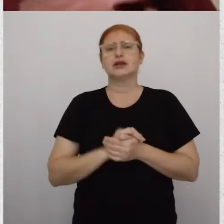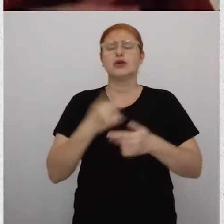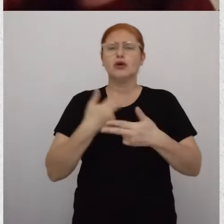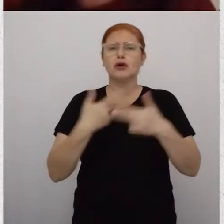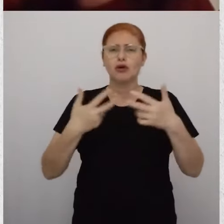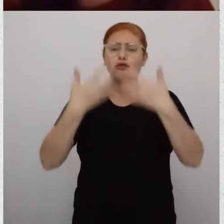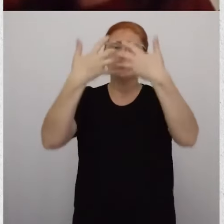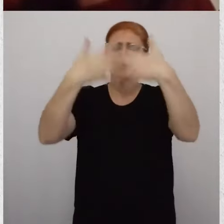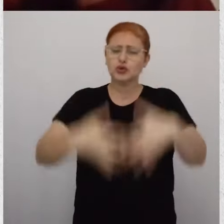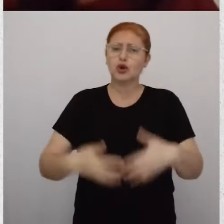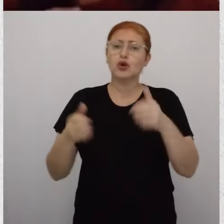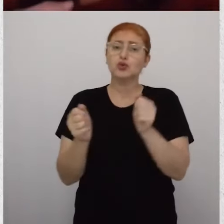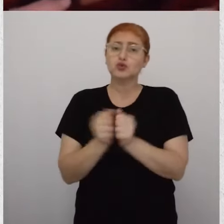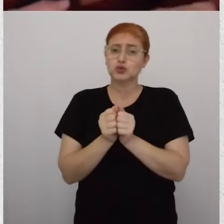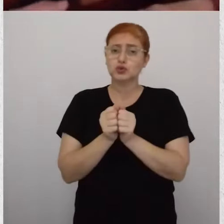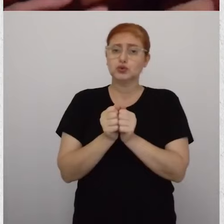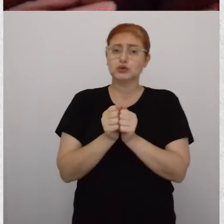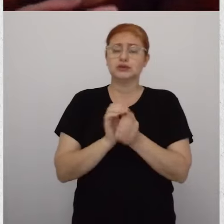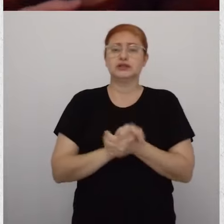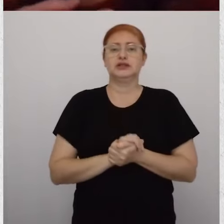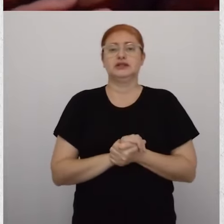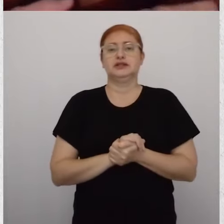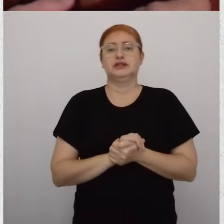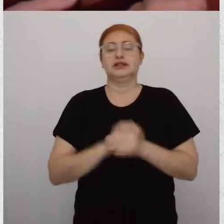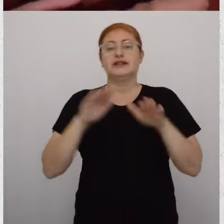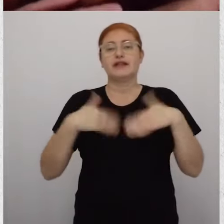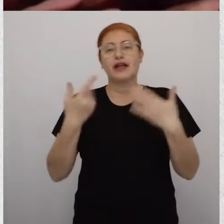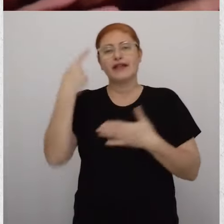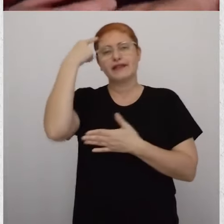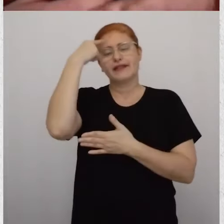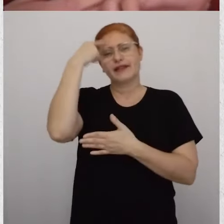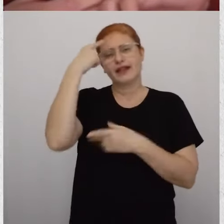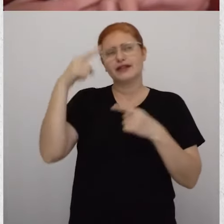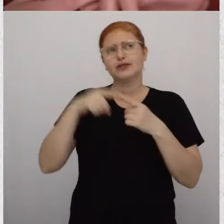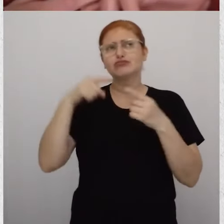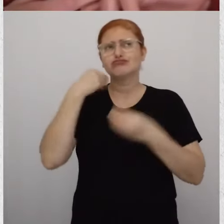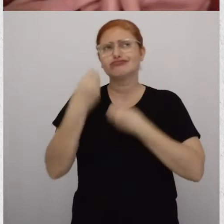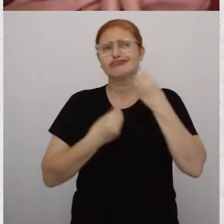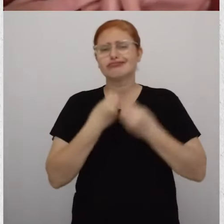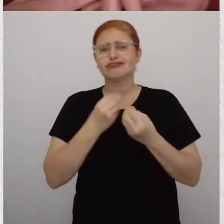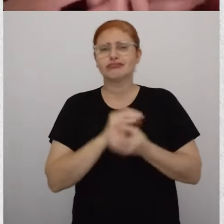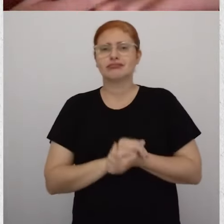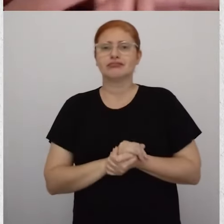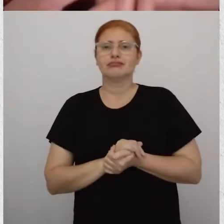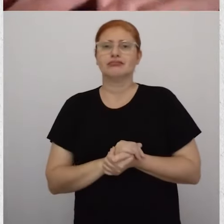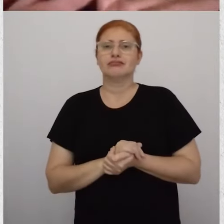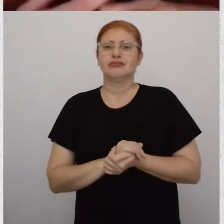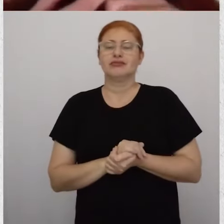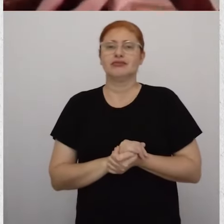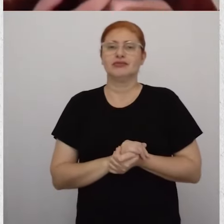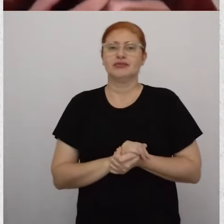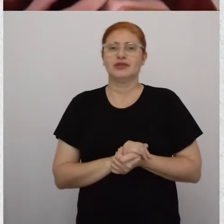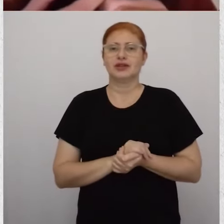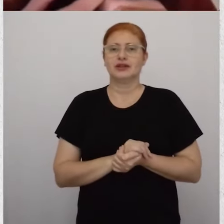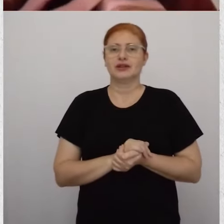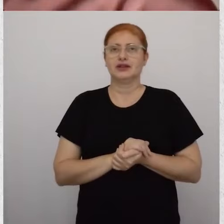funcionam conjuntamente. E aí, essa ideia de tipo, de como, sem